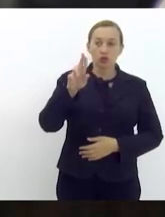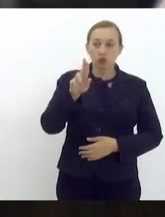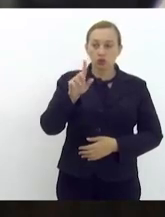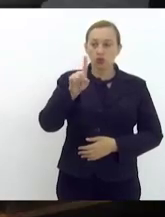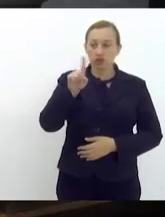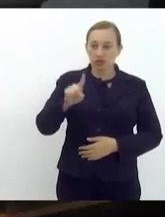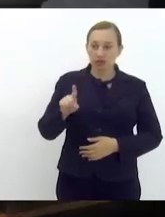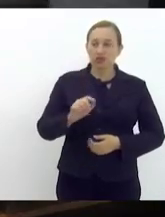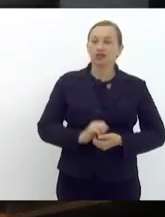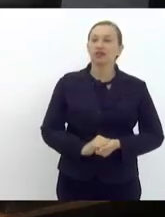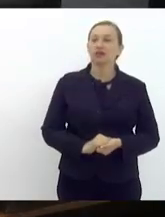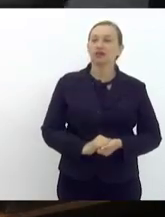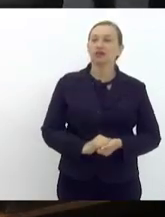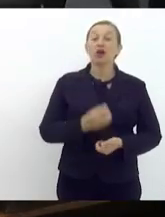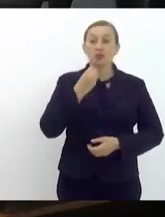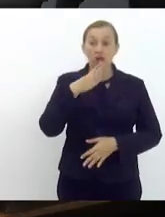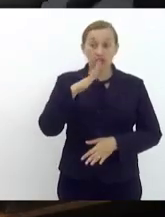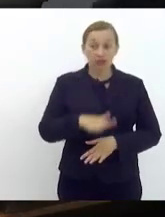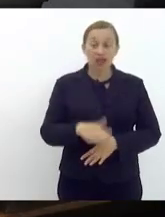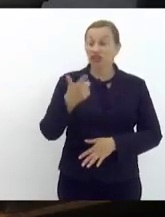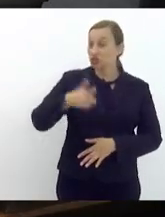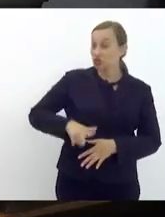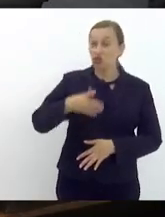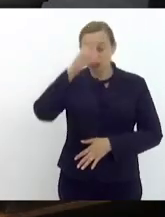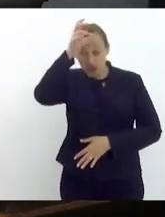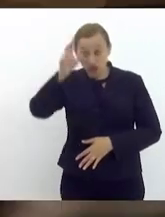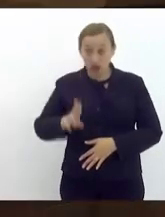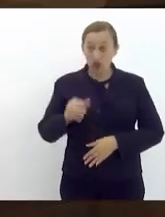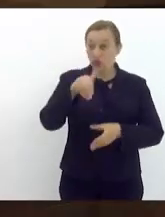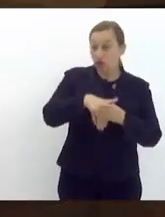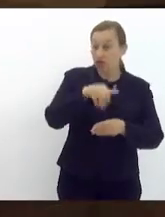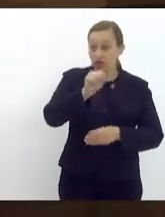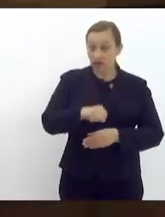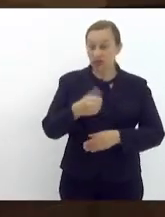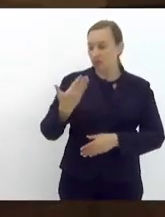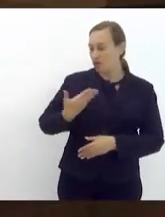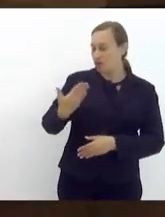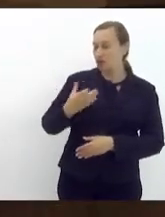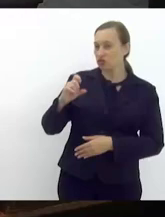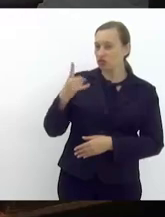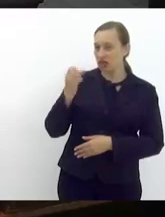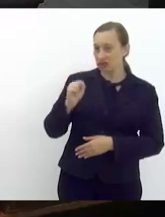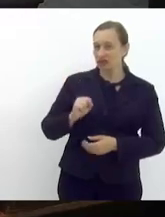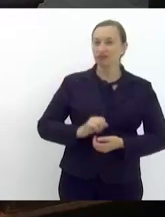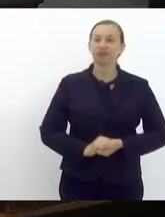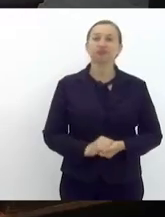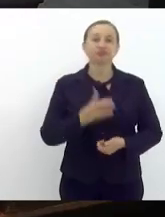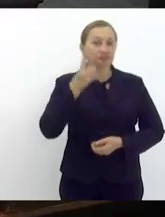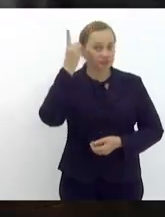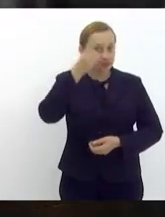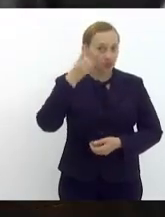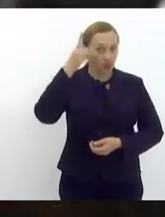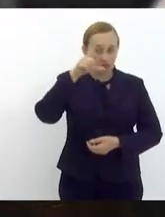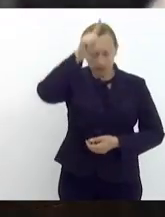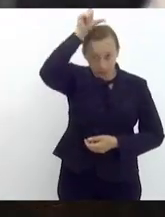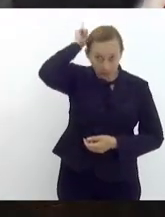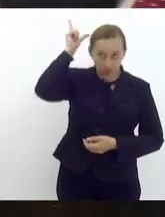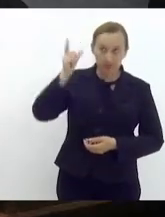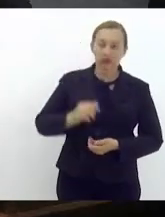Ribeiro. Boa tarde novamente, Aju. Meu voto é favorável, meu amigo Charles. Deputado Luiz